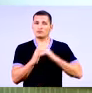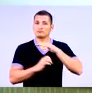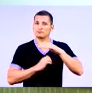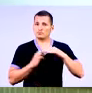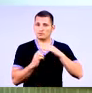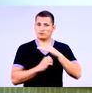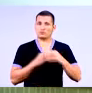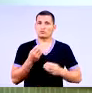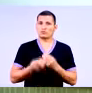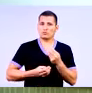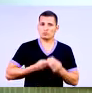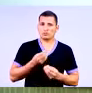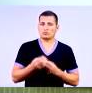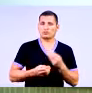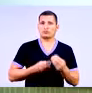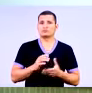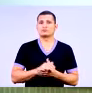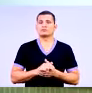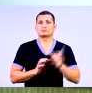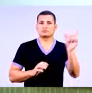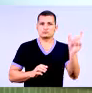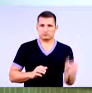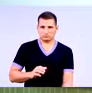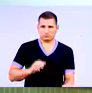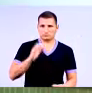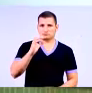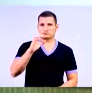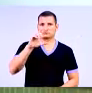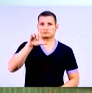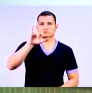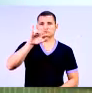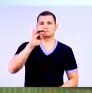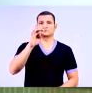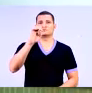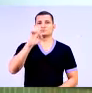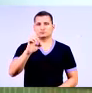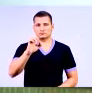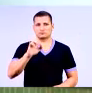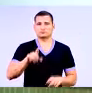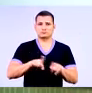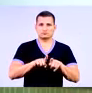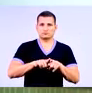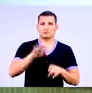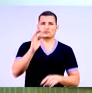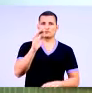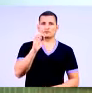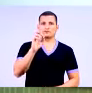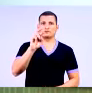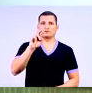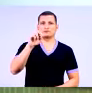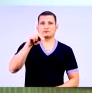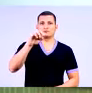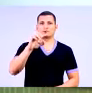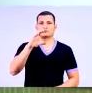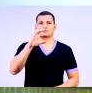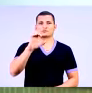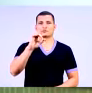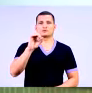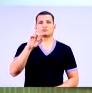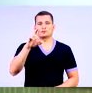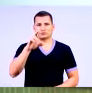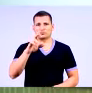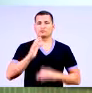se conduzindo diante dos seus clientes, diante dos seus fornecedores, diante dos seus profissionais, dos